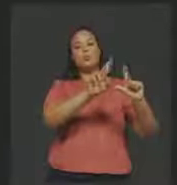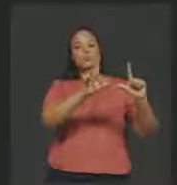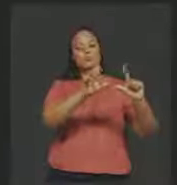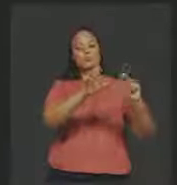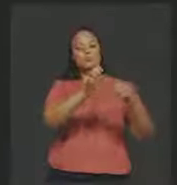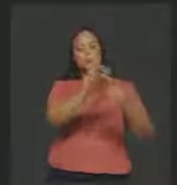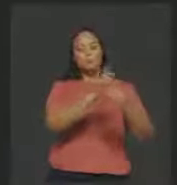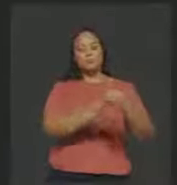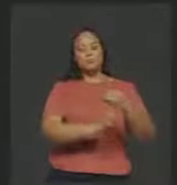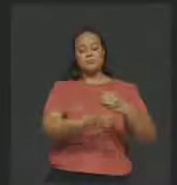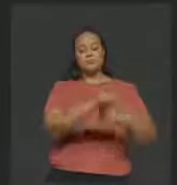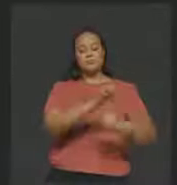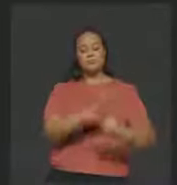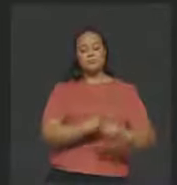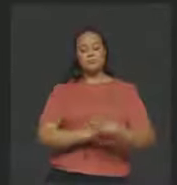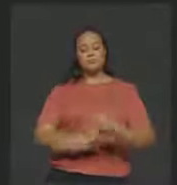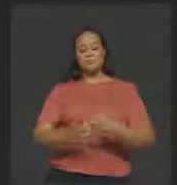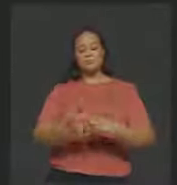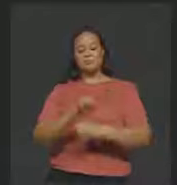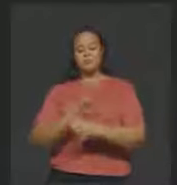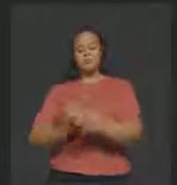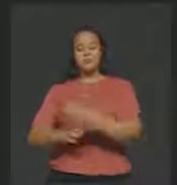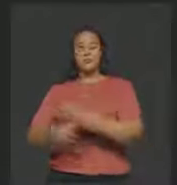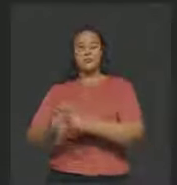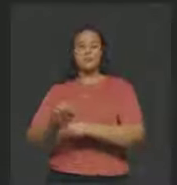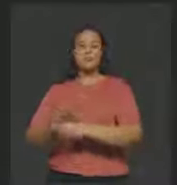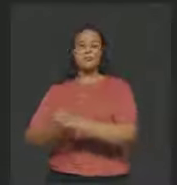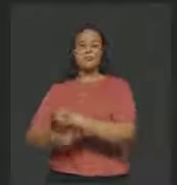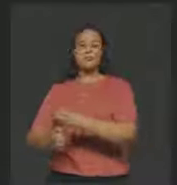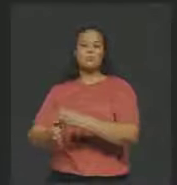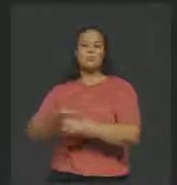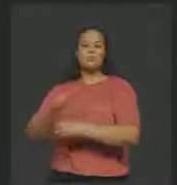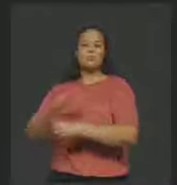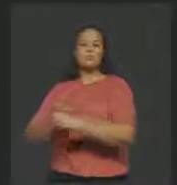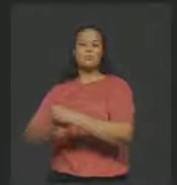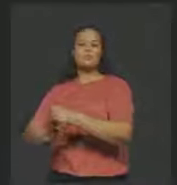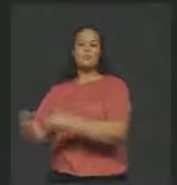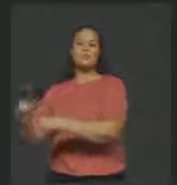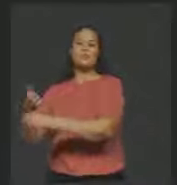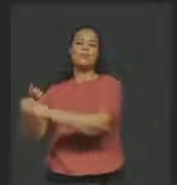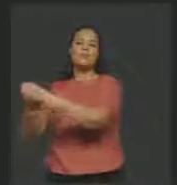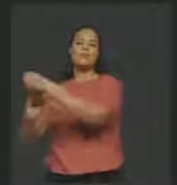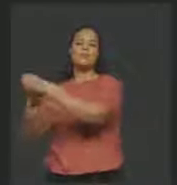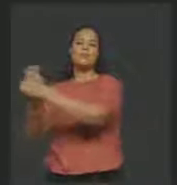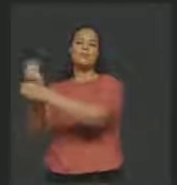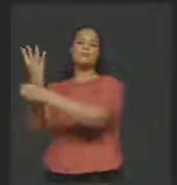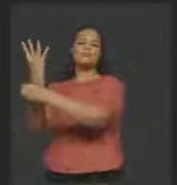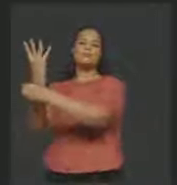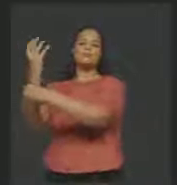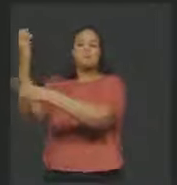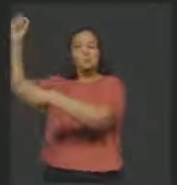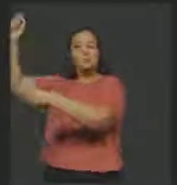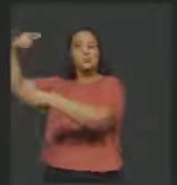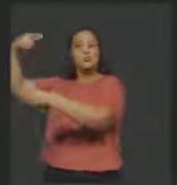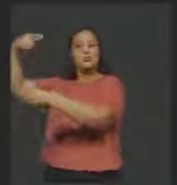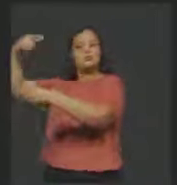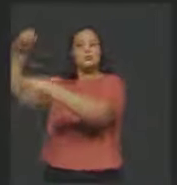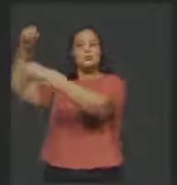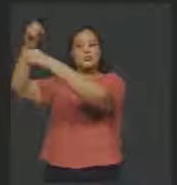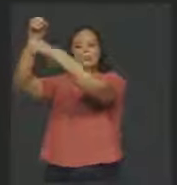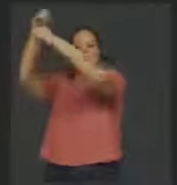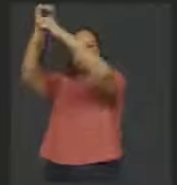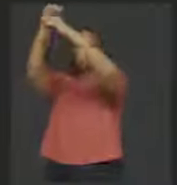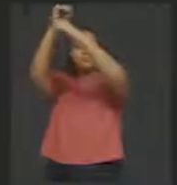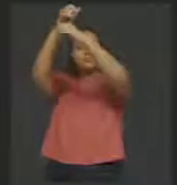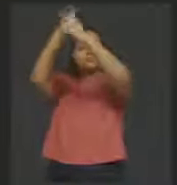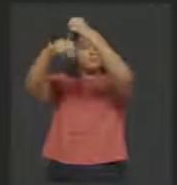correndo aqui, passando direto aqui num circuito fechado, fazendo a lâmpada acender. Depois os elétrons